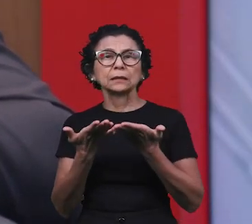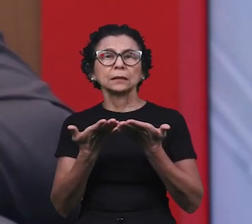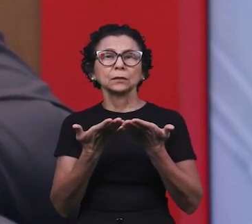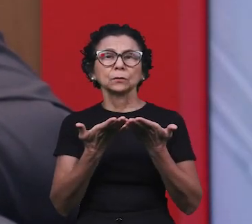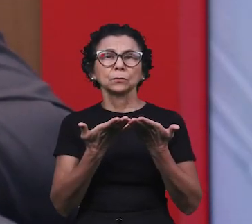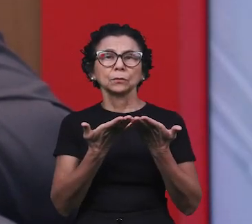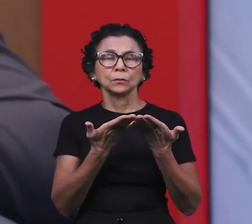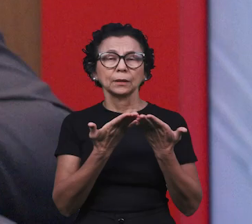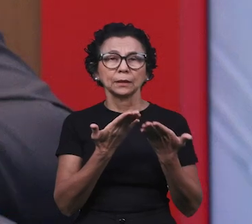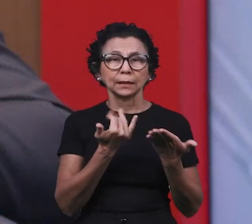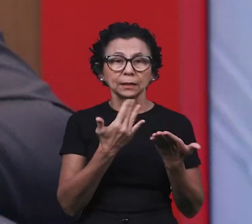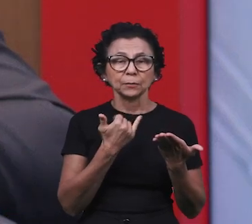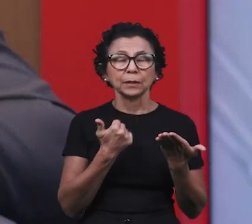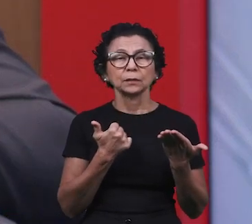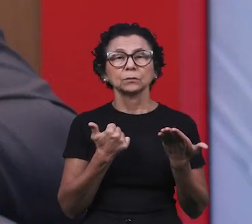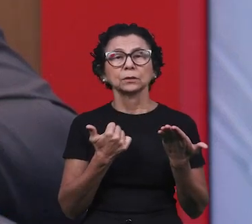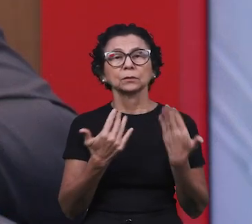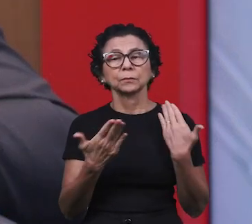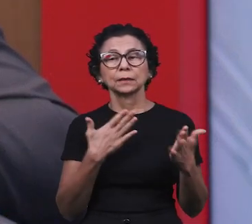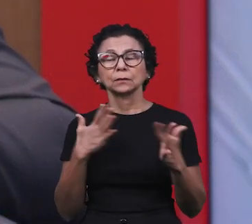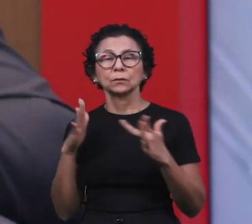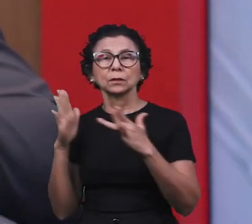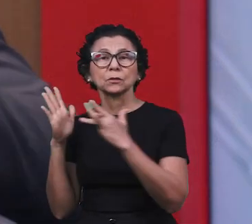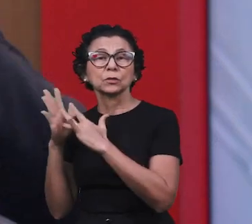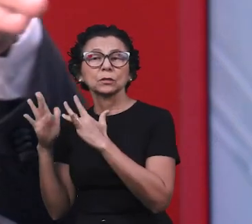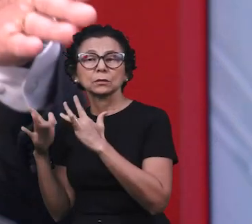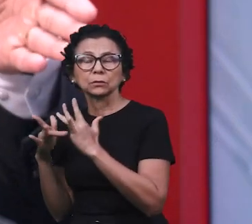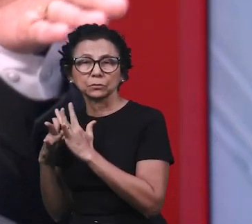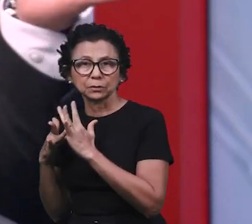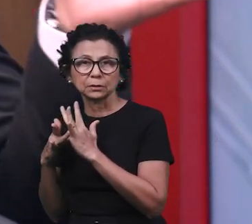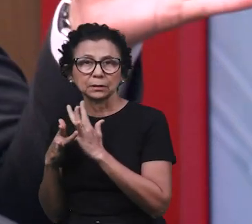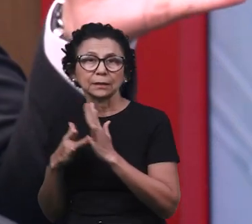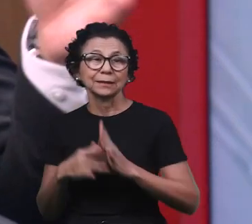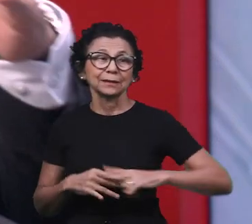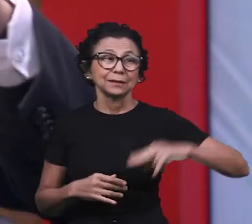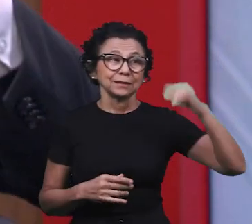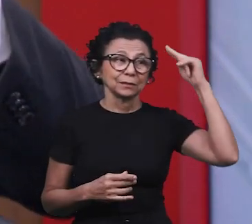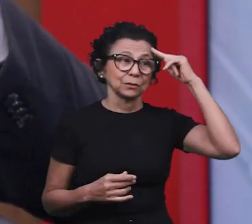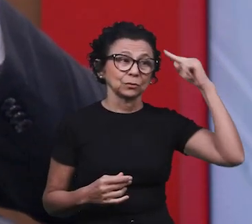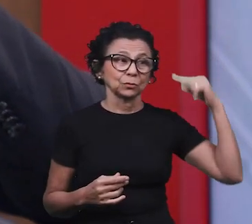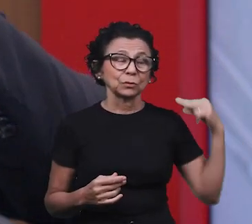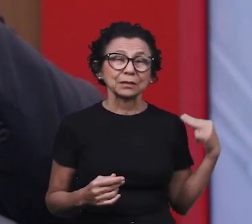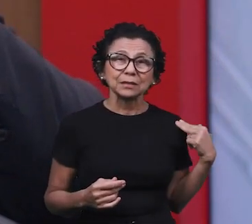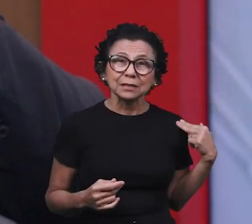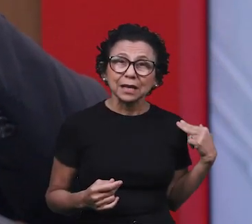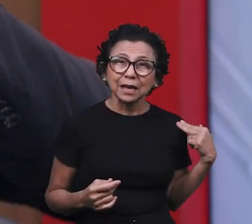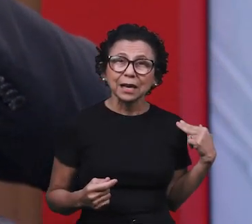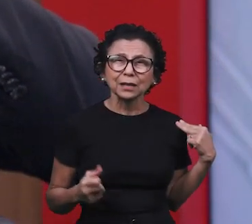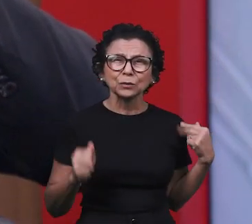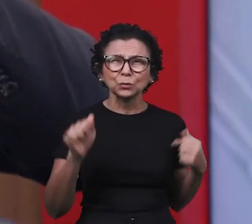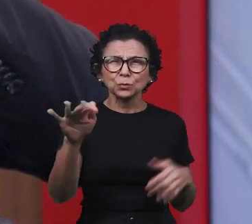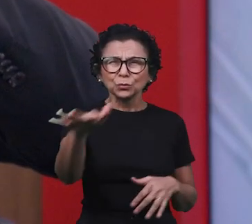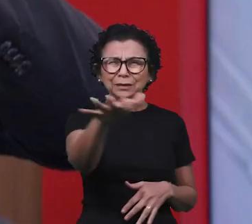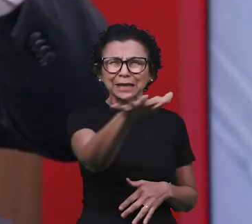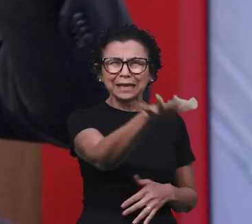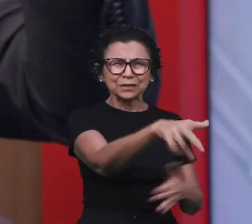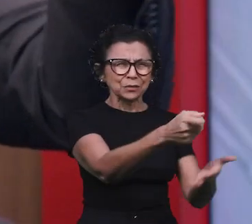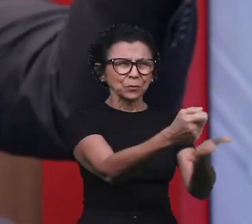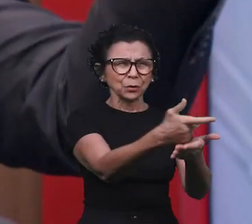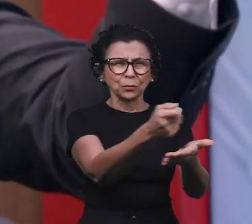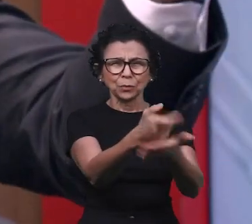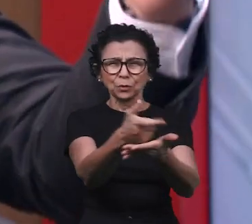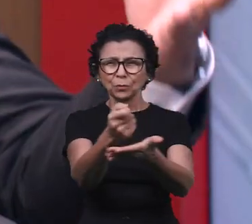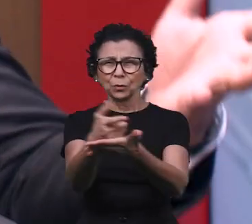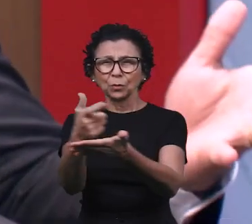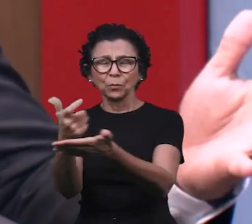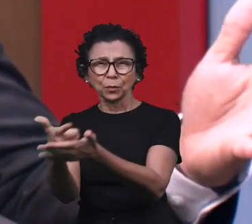não precisa dos nossos valores. Nós frisamos isso. José, diante da estratégia, ele tinha adquirido